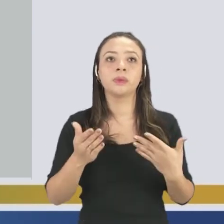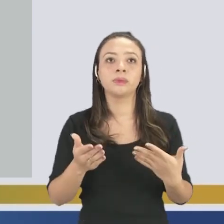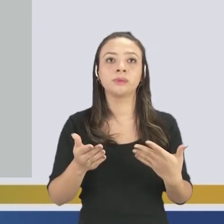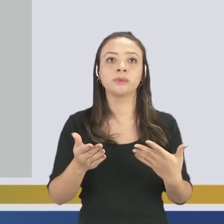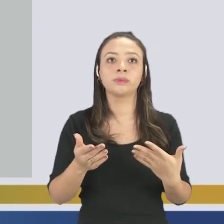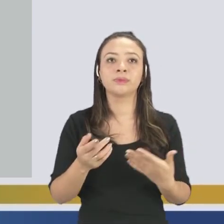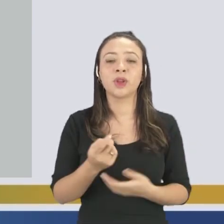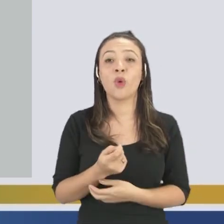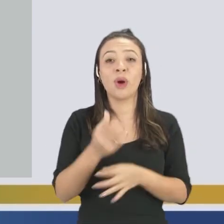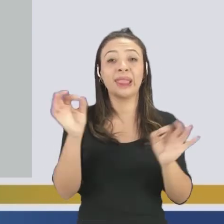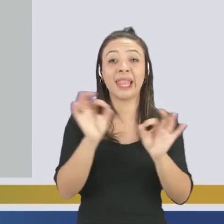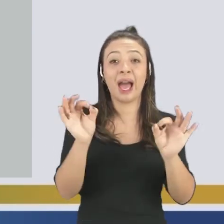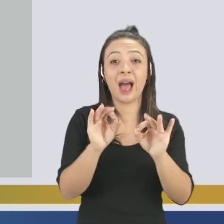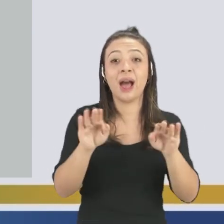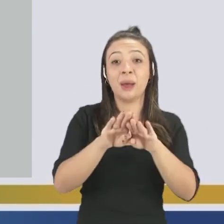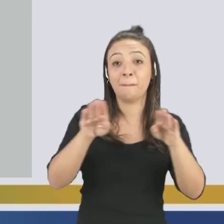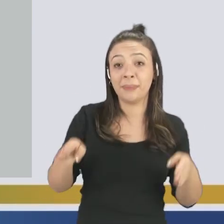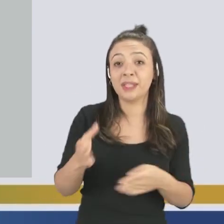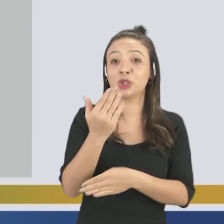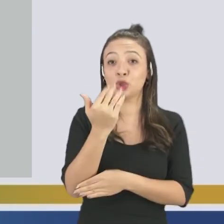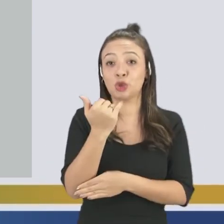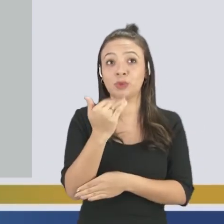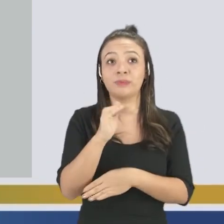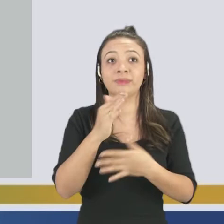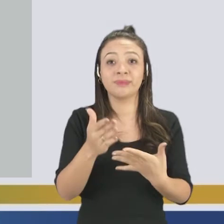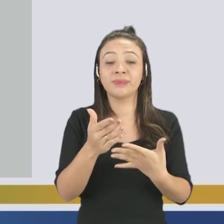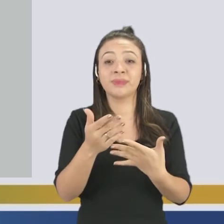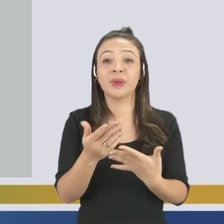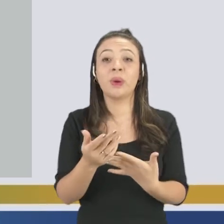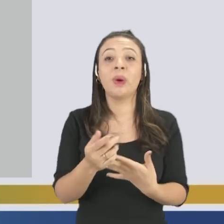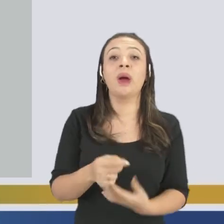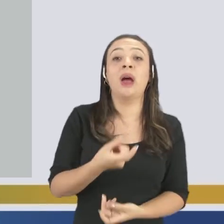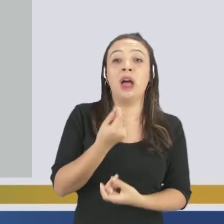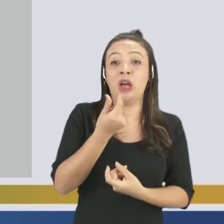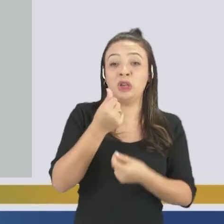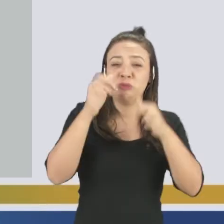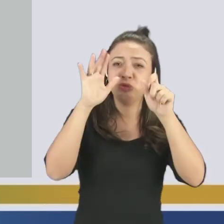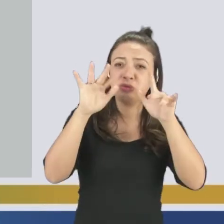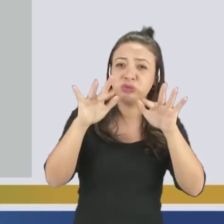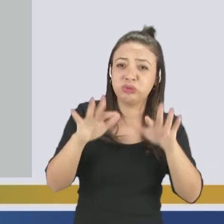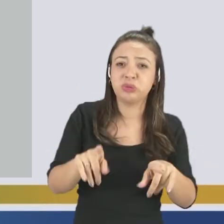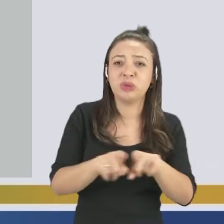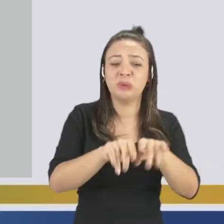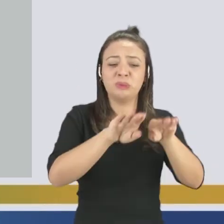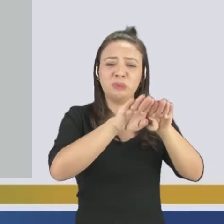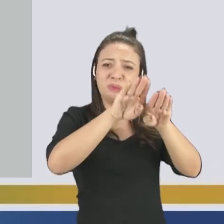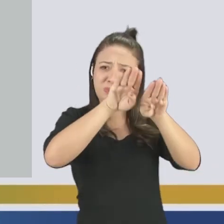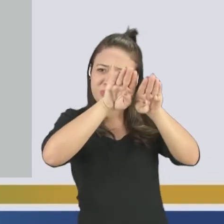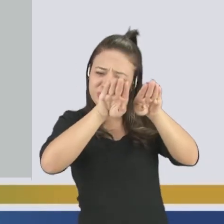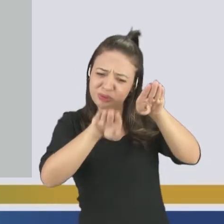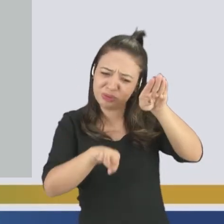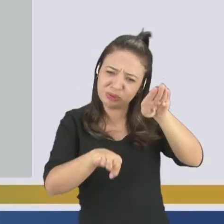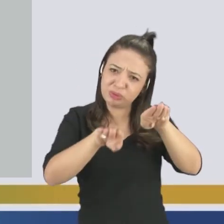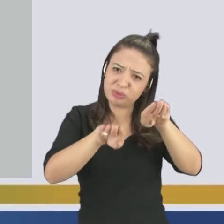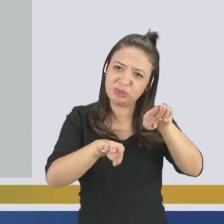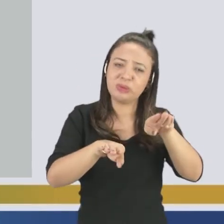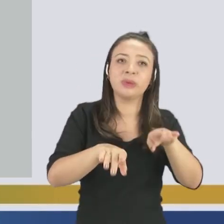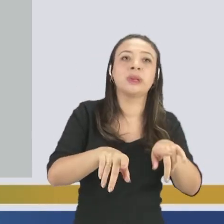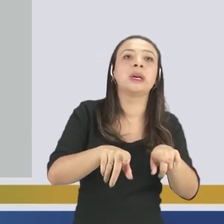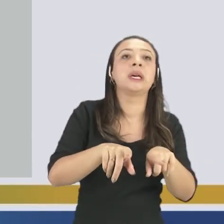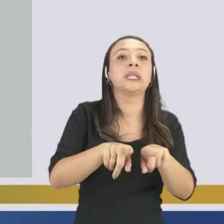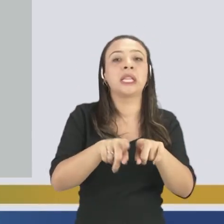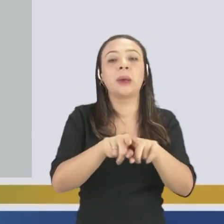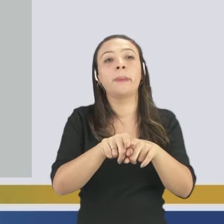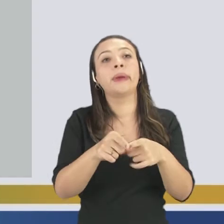Quase nada na mesa. Crise econômica, desigualdade e falta de acesso impedem milhões de